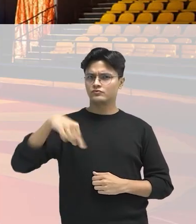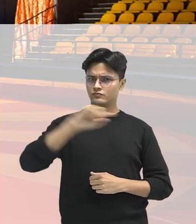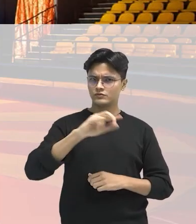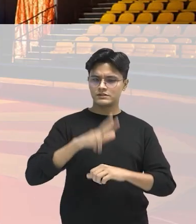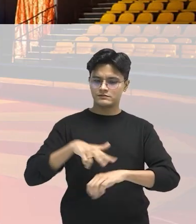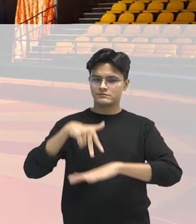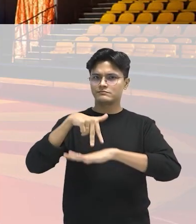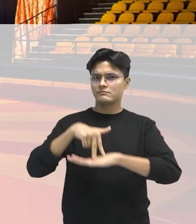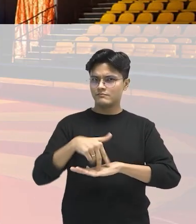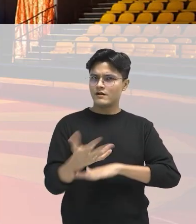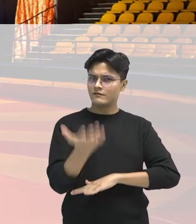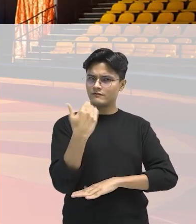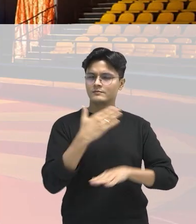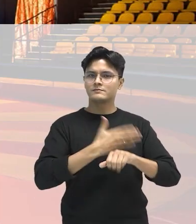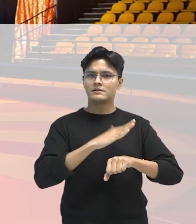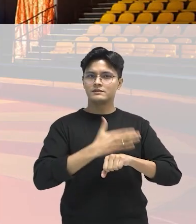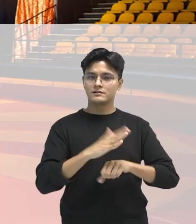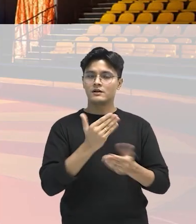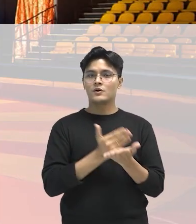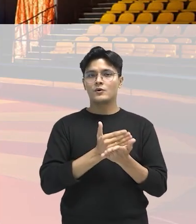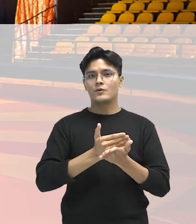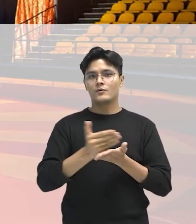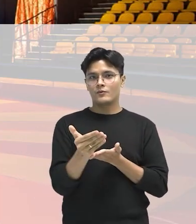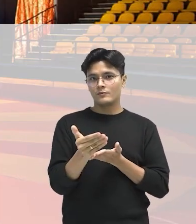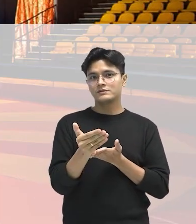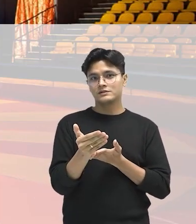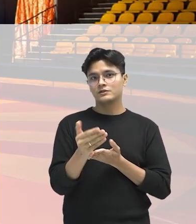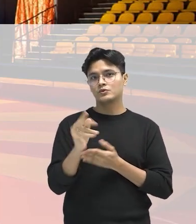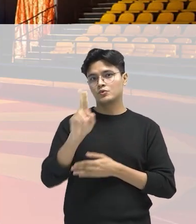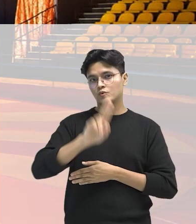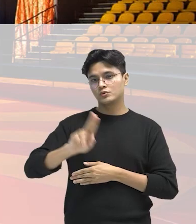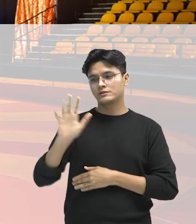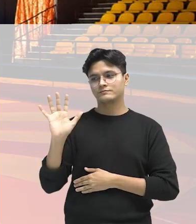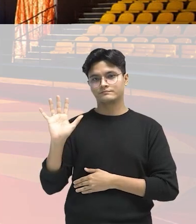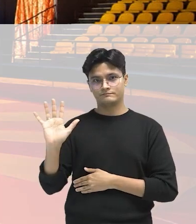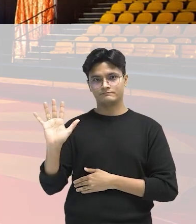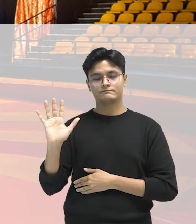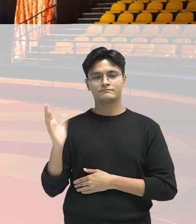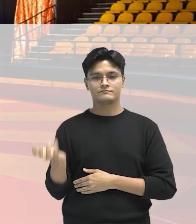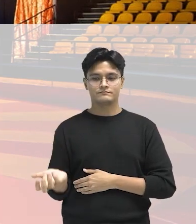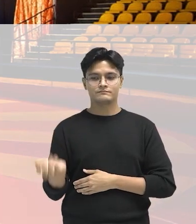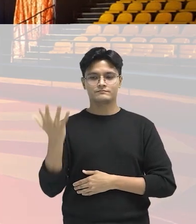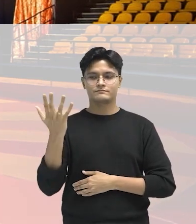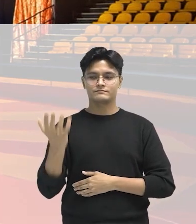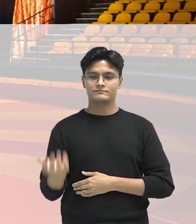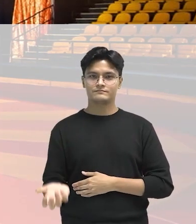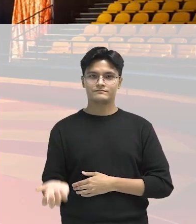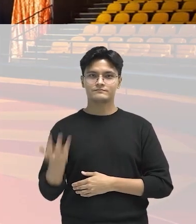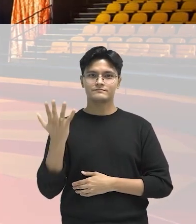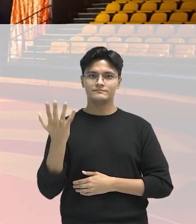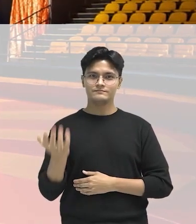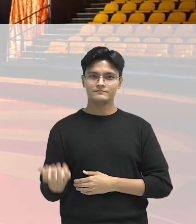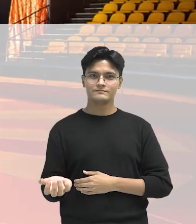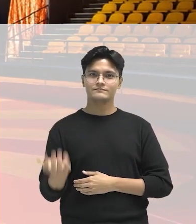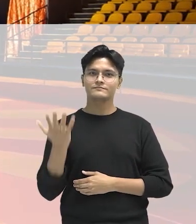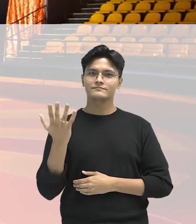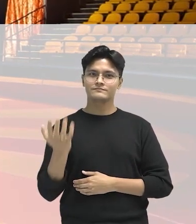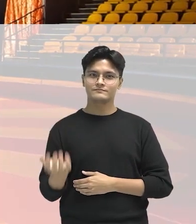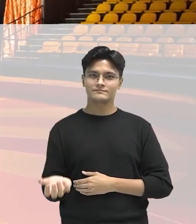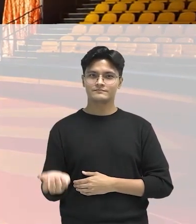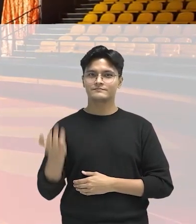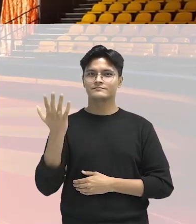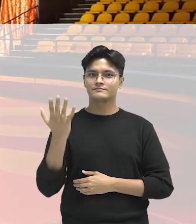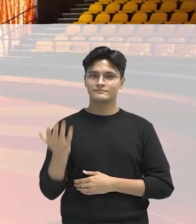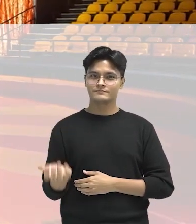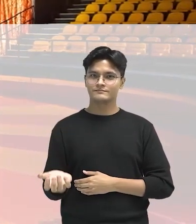e vamos treinar. Começando sempre com uma mão só. Jogando para o alto, treinando a mão